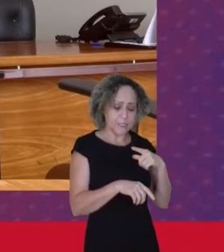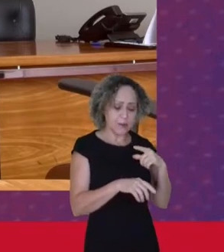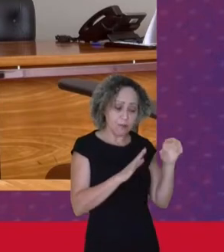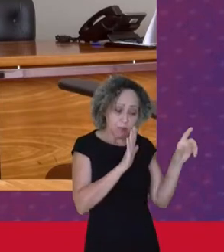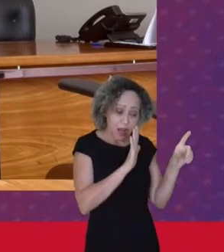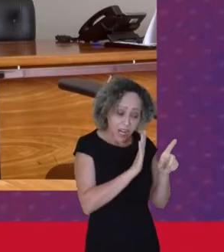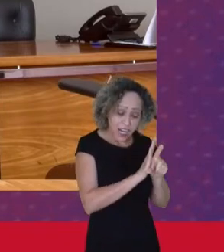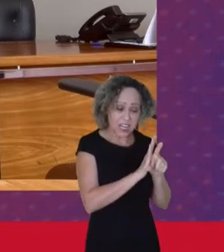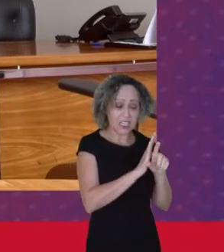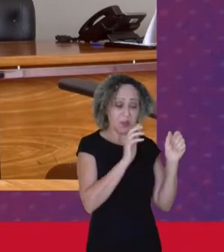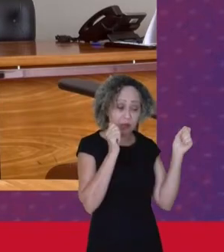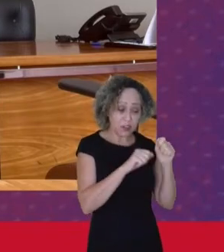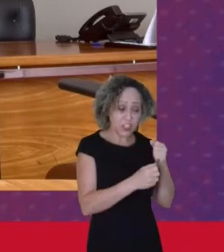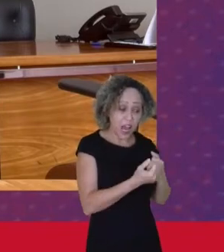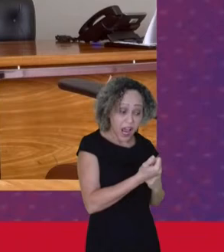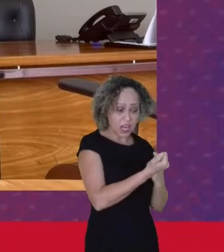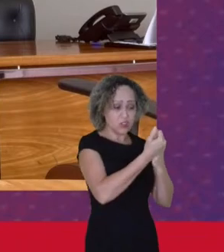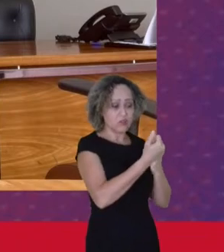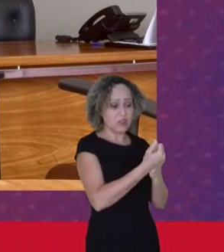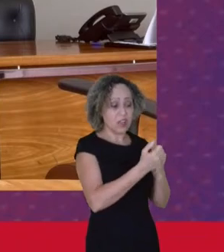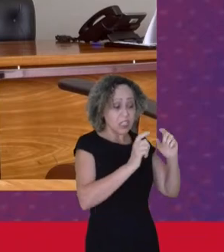elas sofriam. Então,